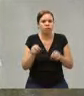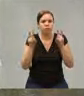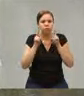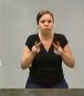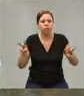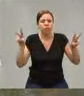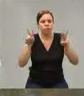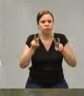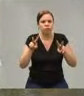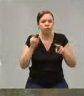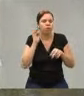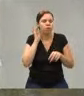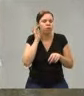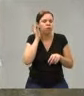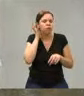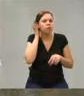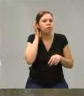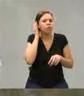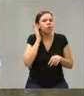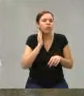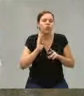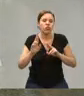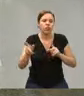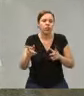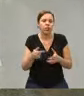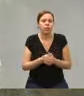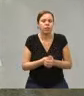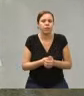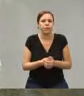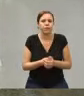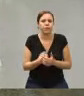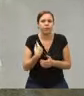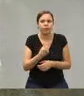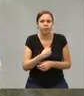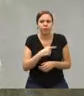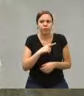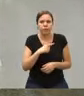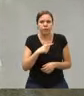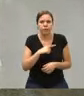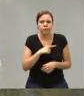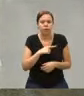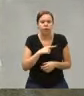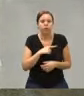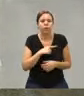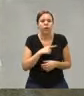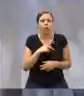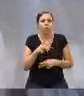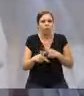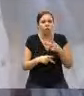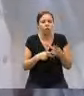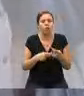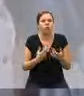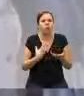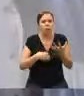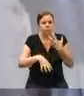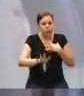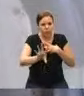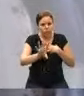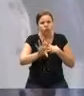é isso? Exatamente, o olhar fica diferente, a gente tem um olhar mais ao próximo, um olhar mais